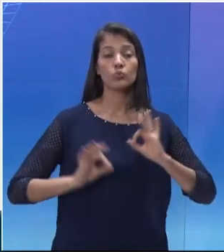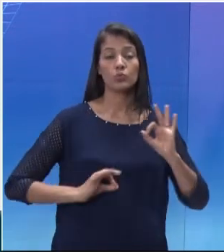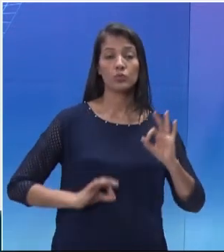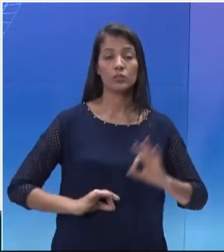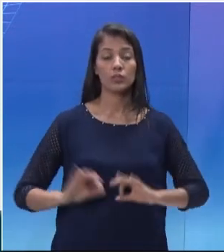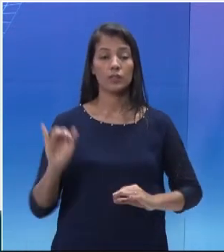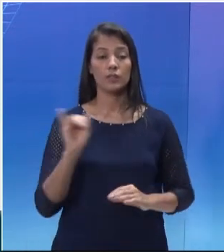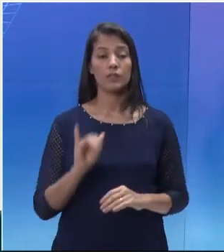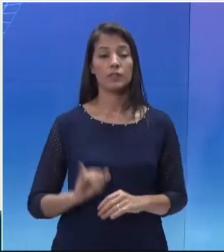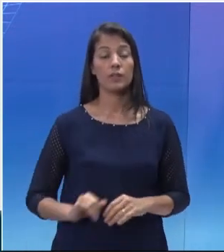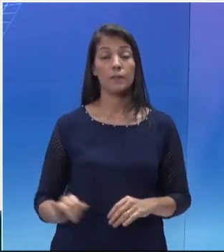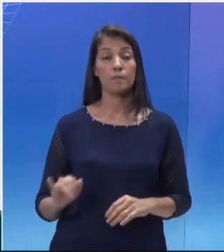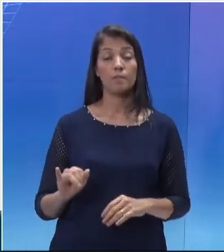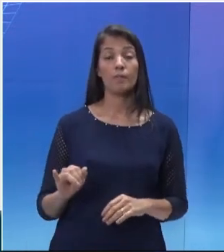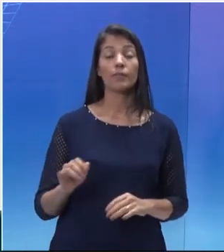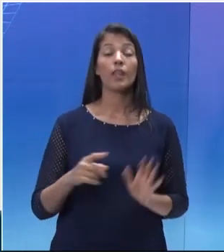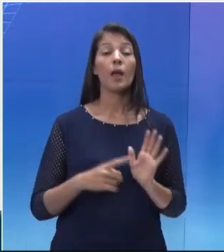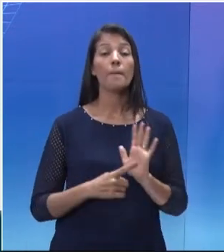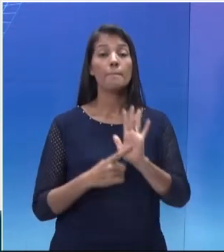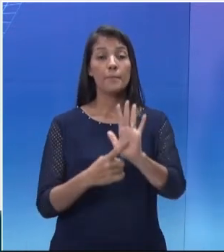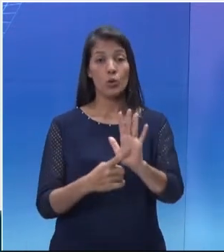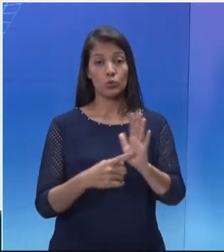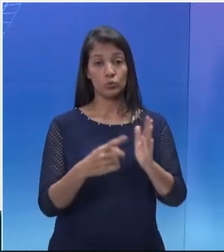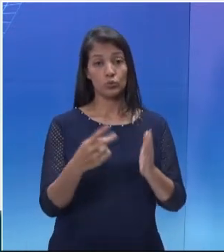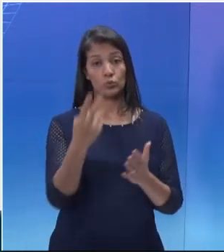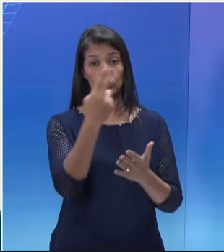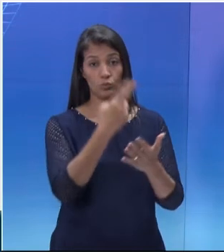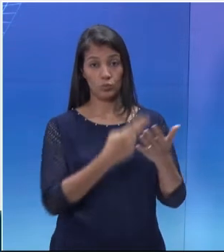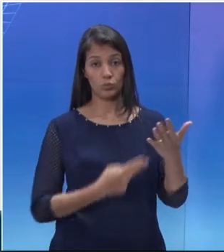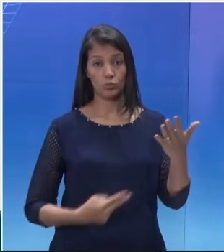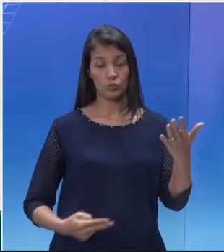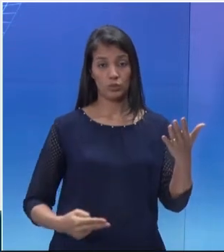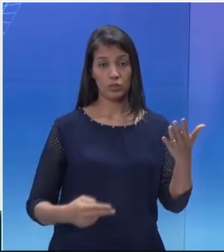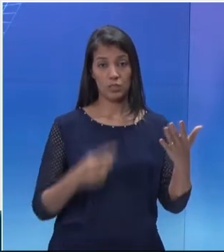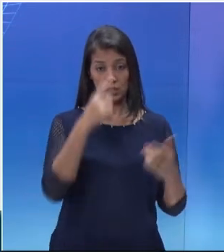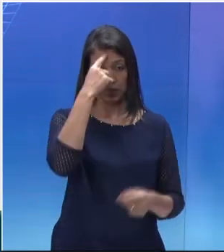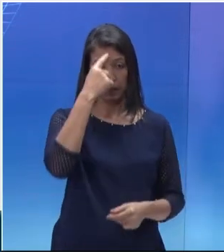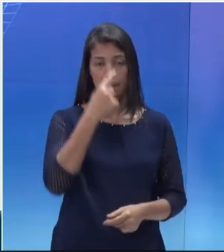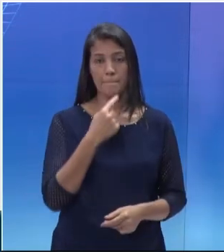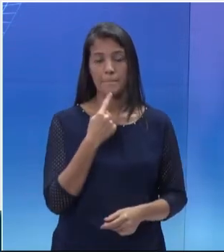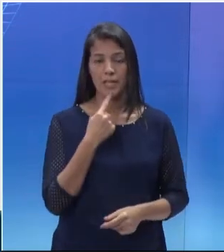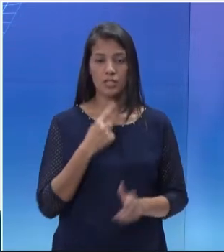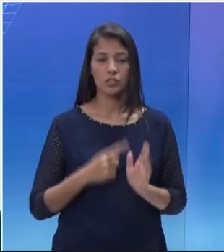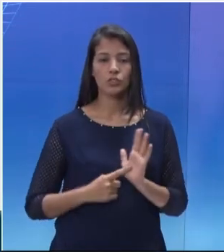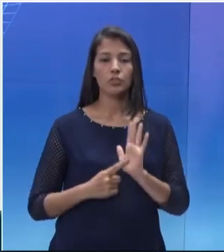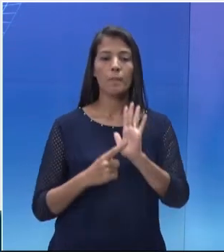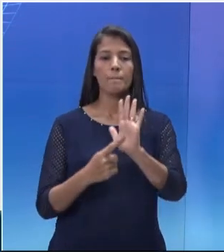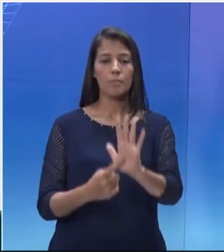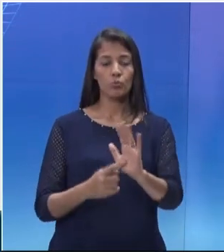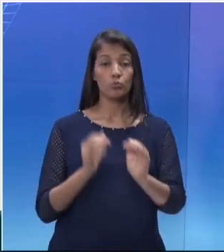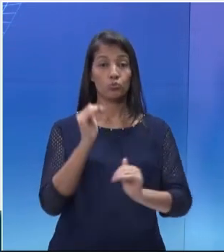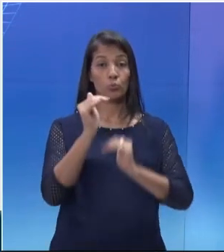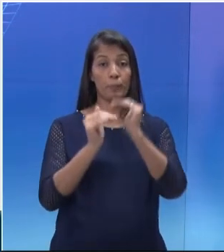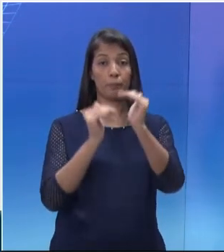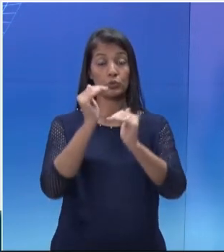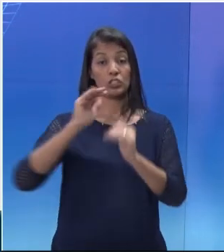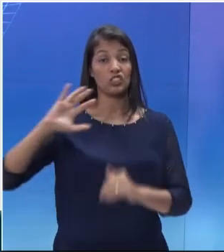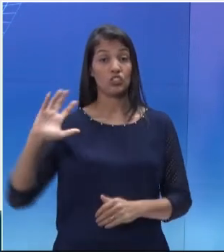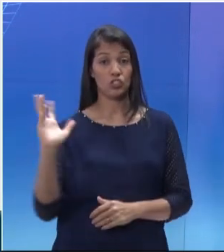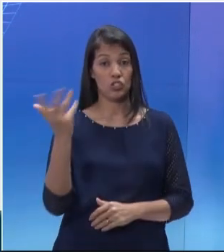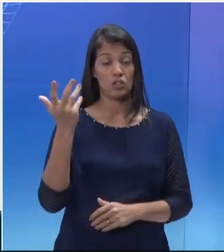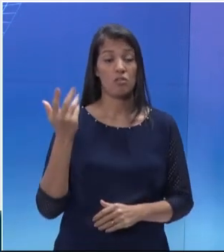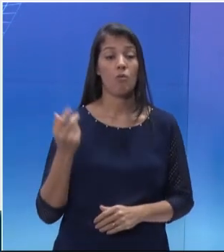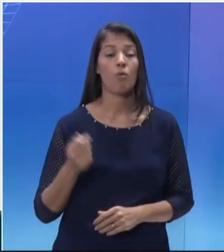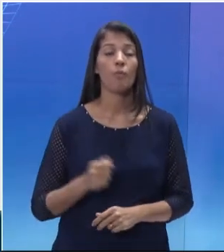processo de modo geral para que nós possamos compreender a formação desse produto secundário. Então